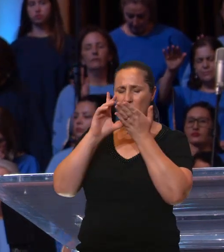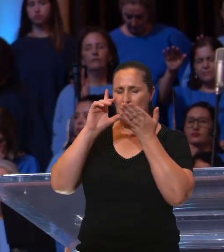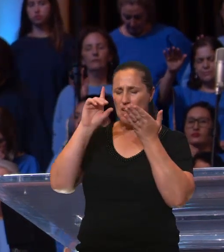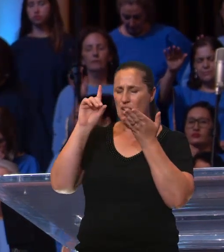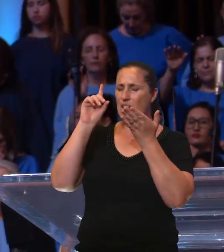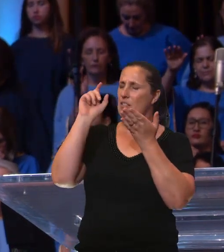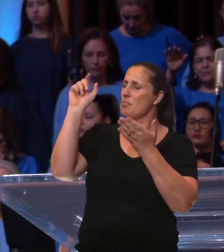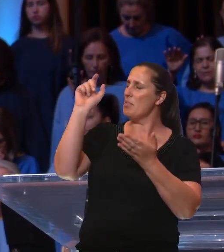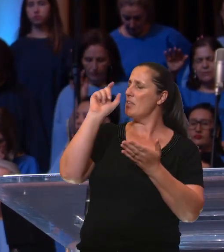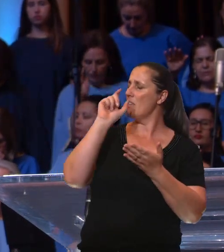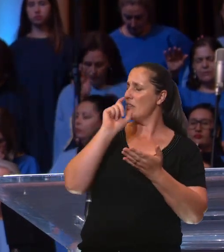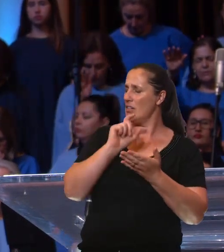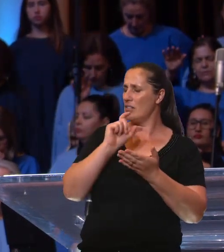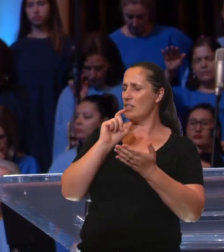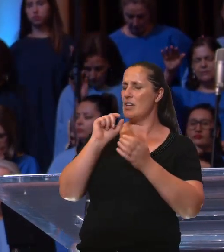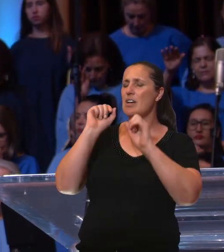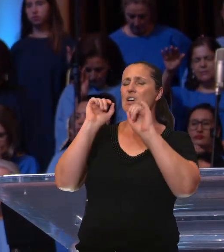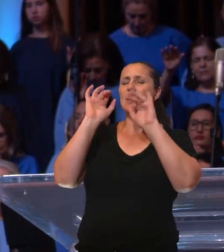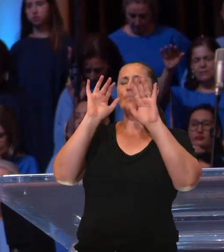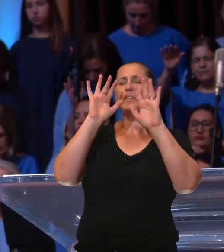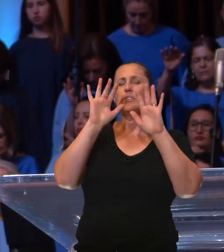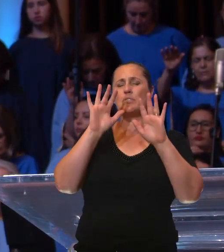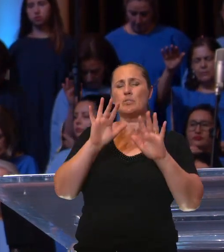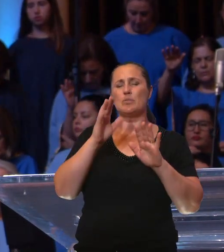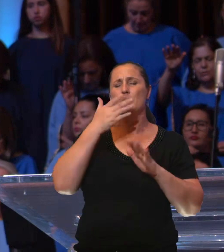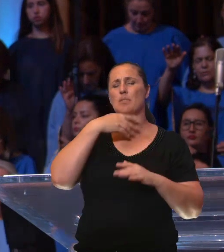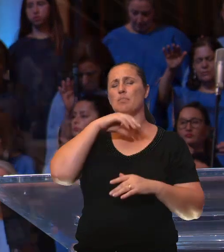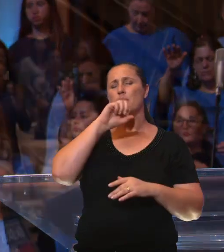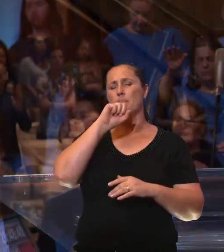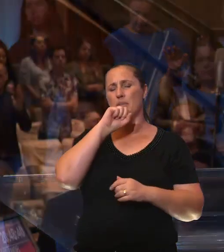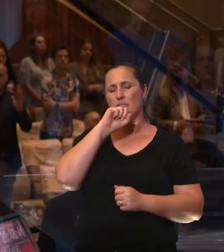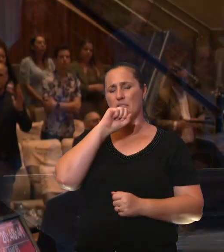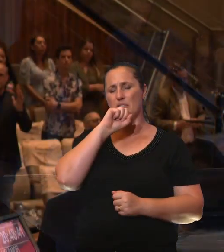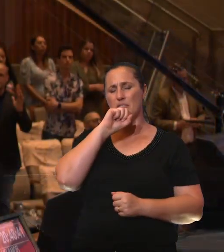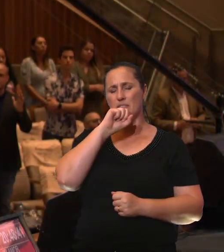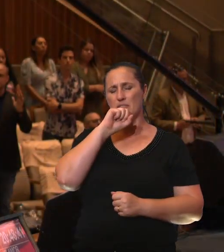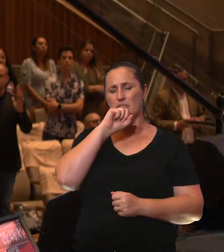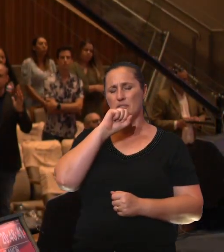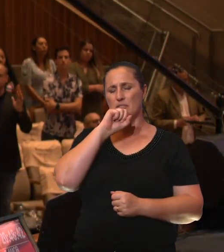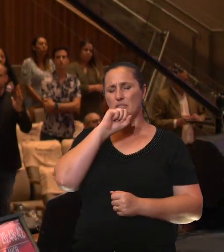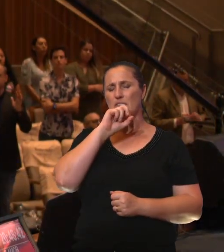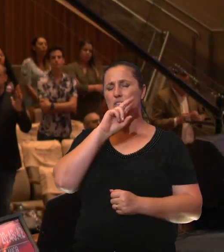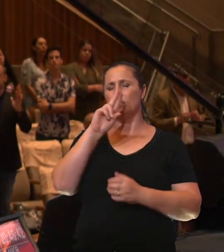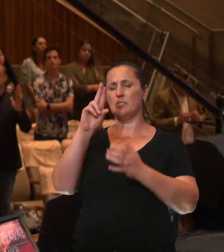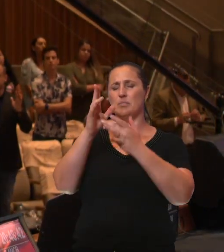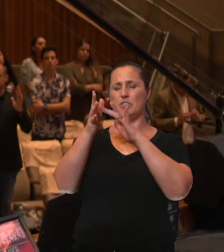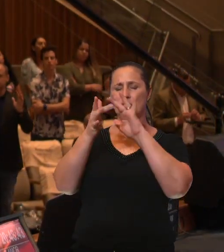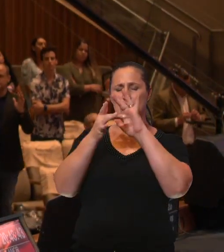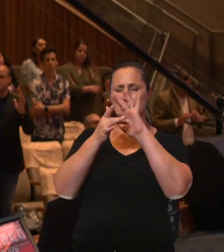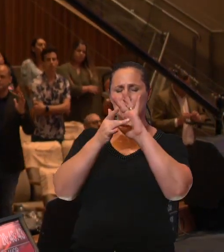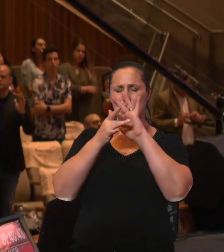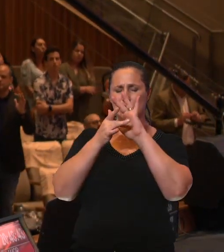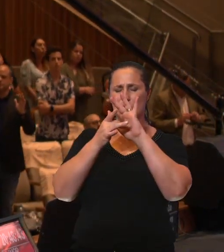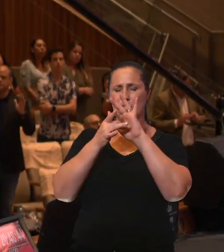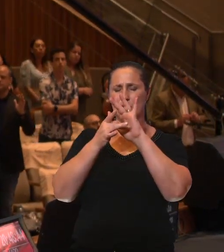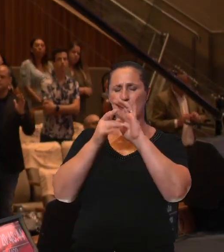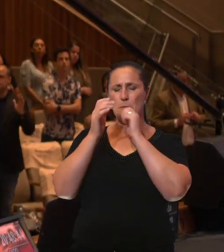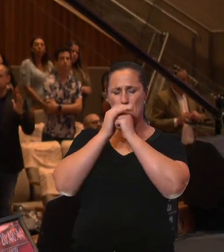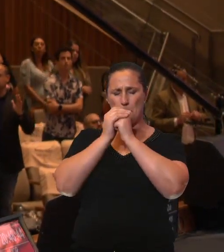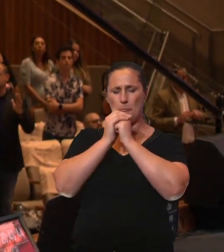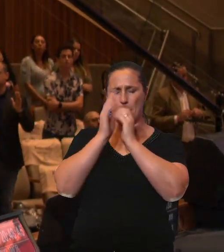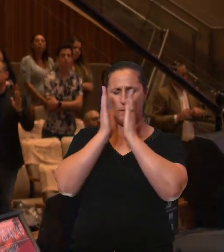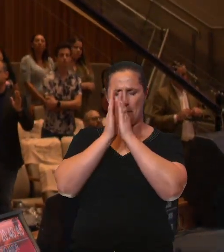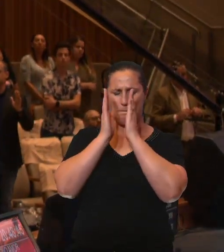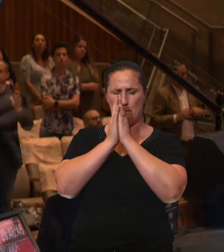palavra. Me abençoa, Pai. Me abençoa. Em nome de Jesus. Deixa eu orar por